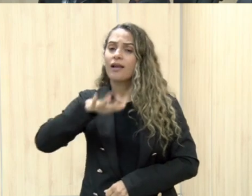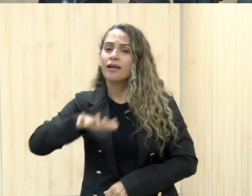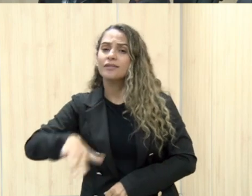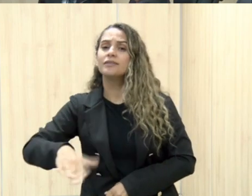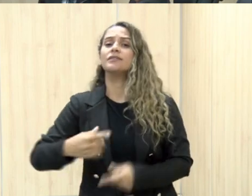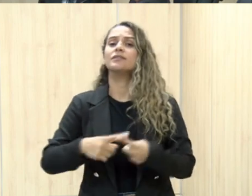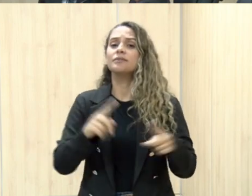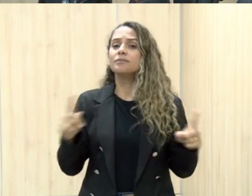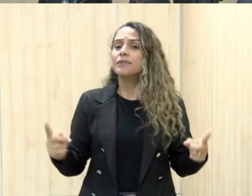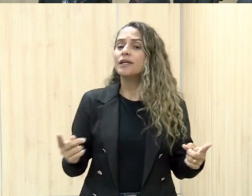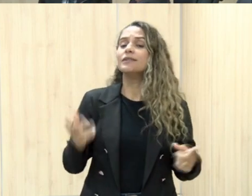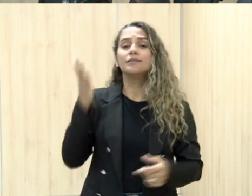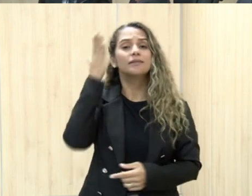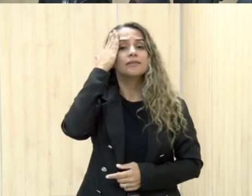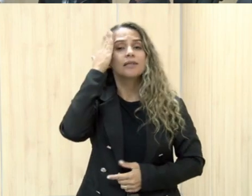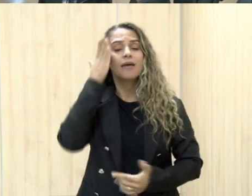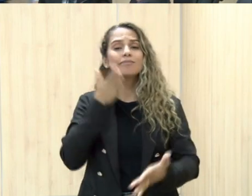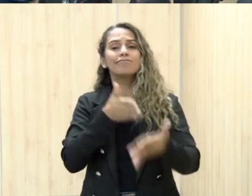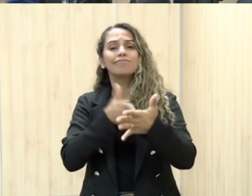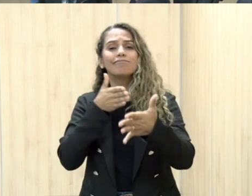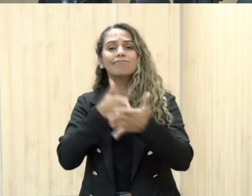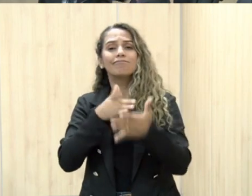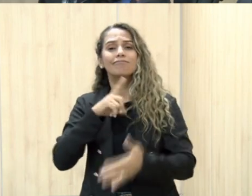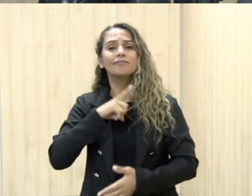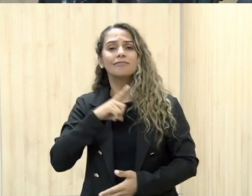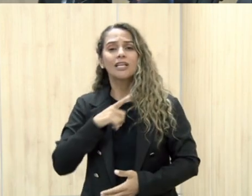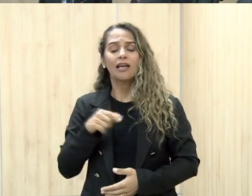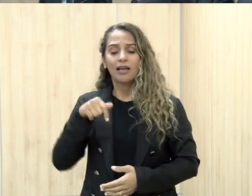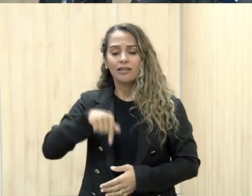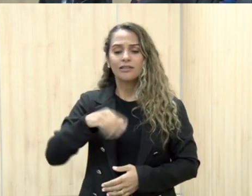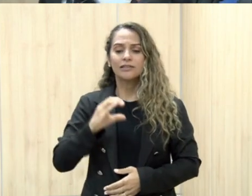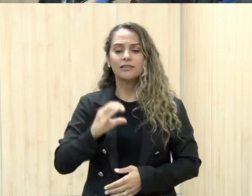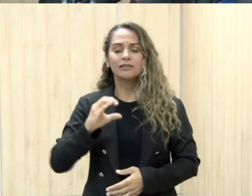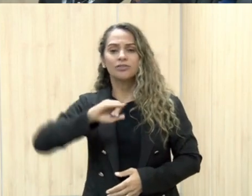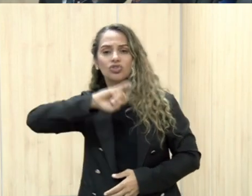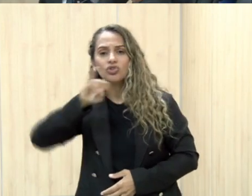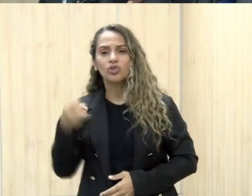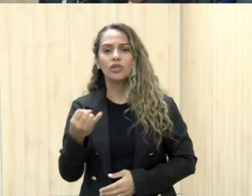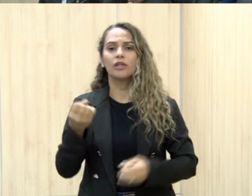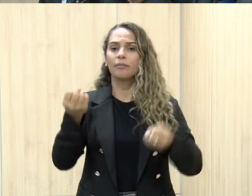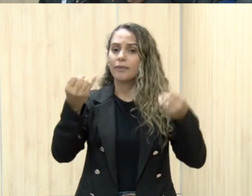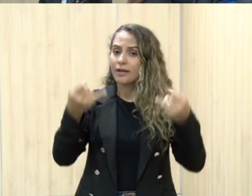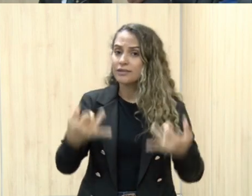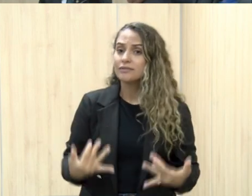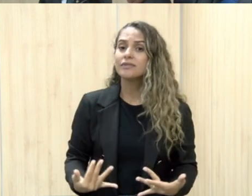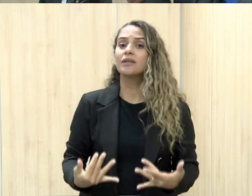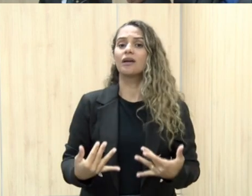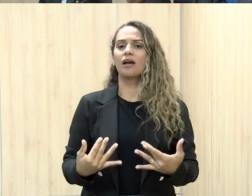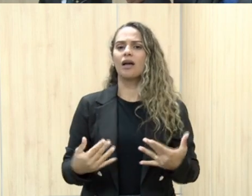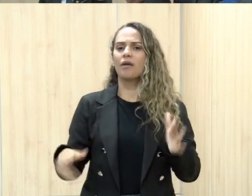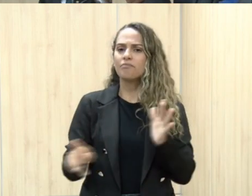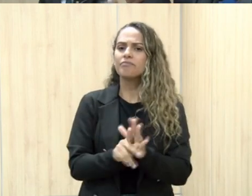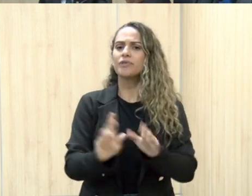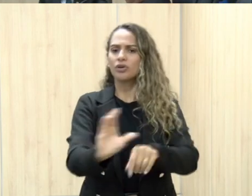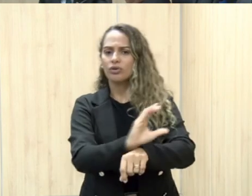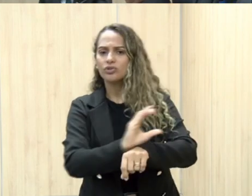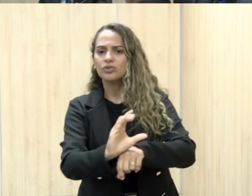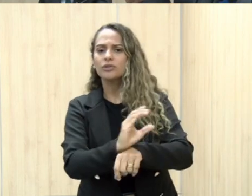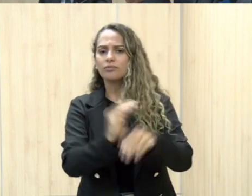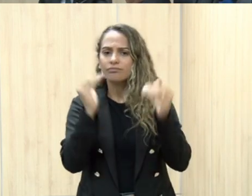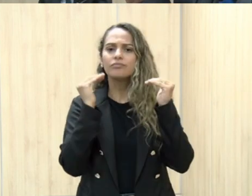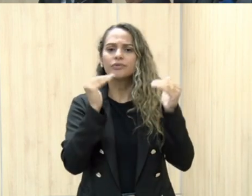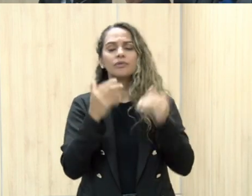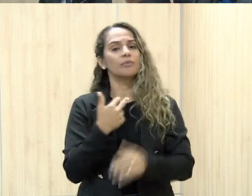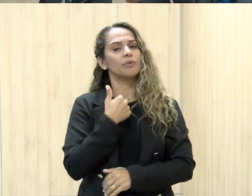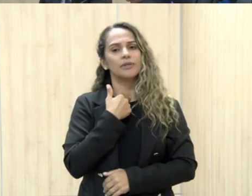mas a gente sabe das nossas limitações e aqui a ccj é para tratar da parte constitucional e